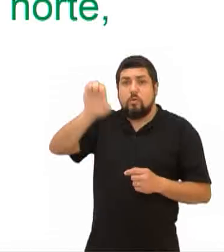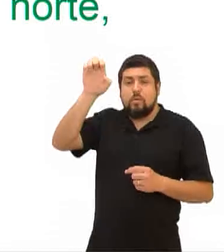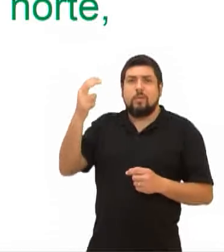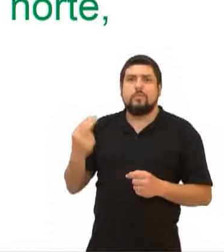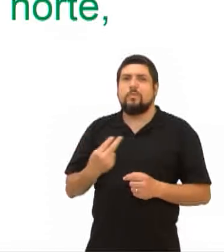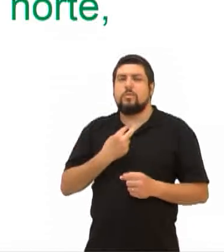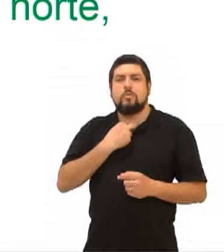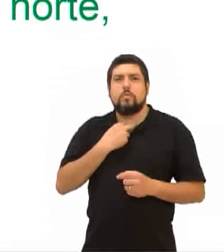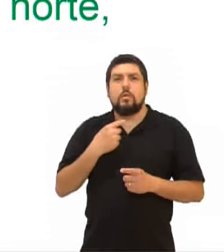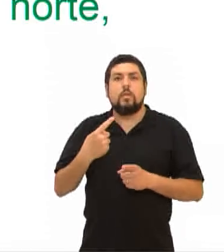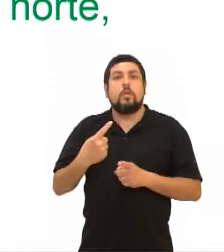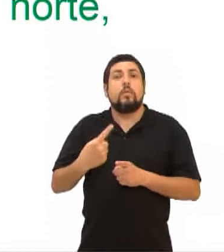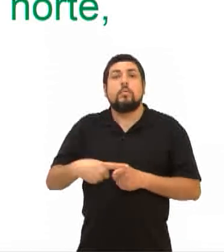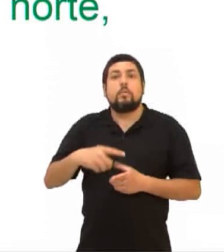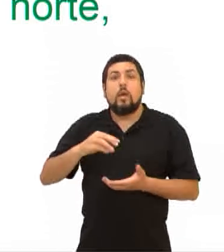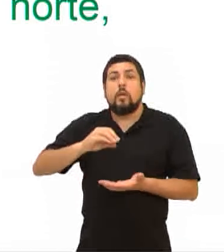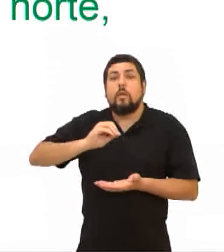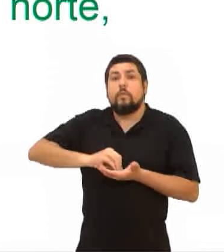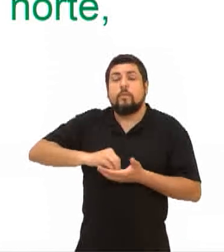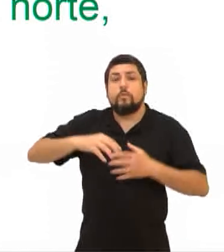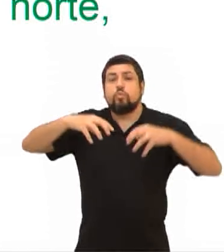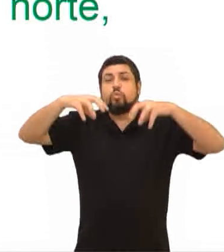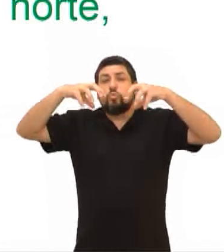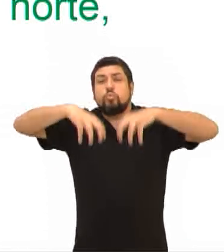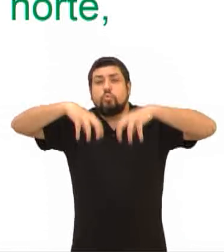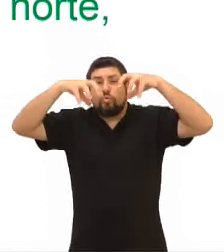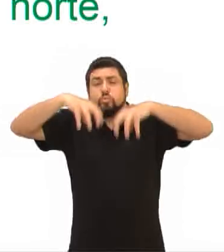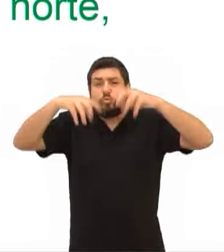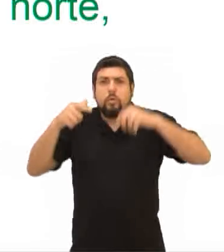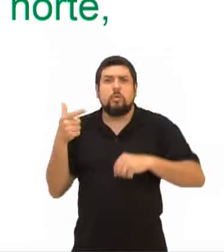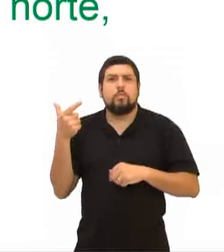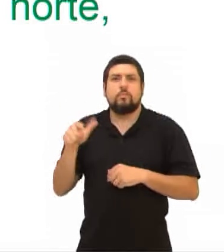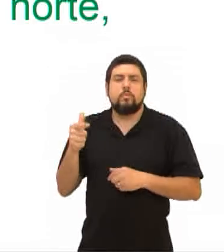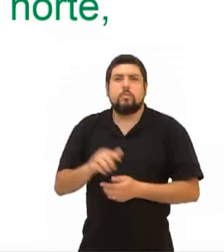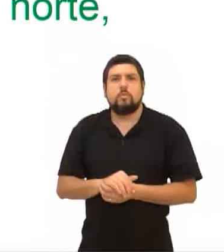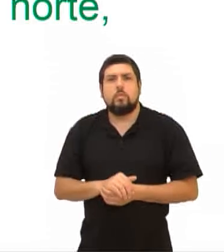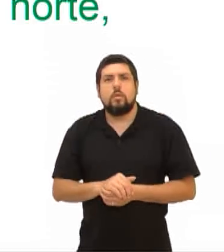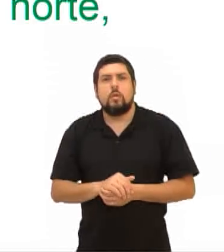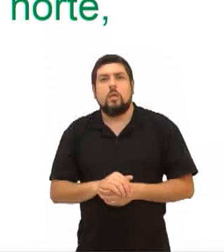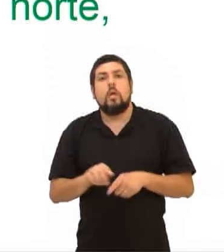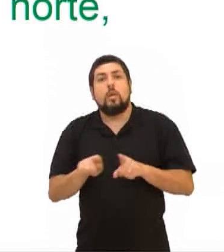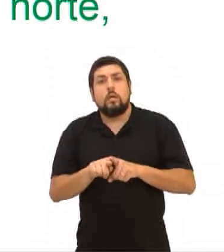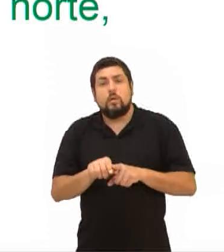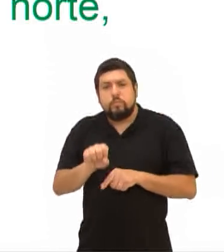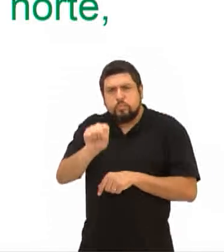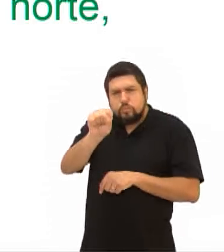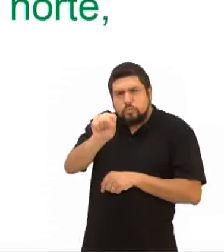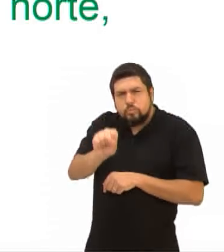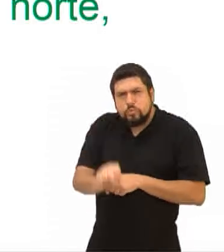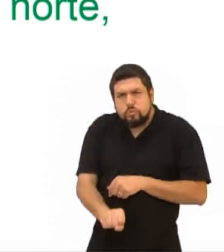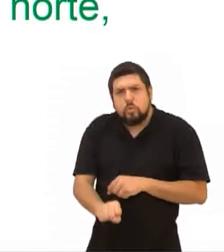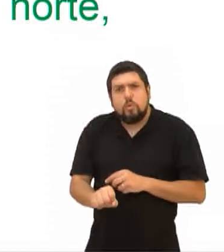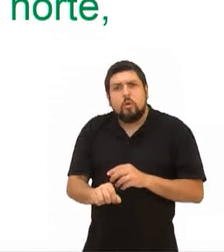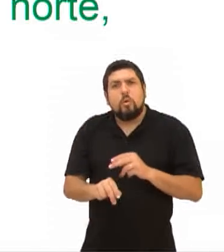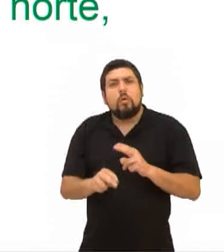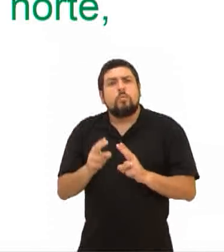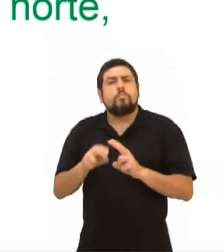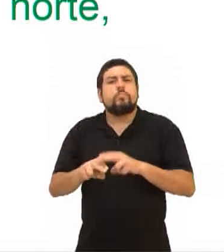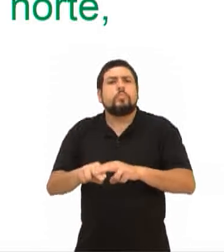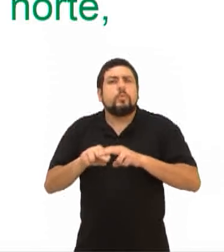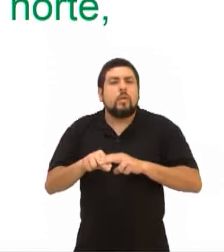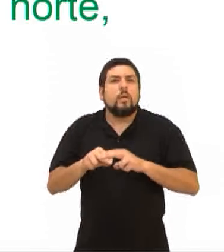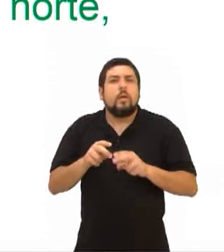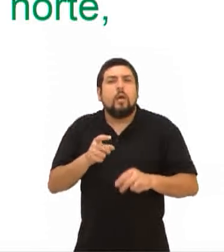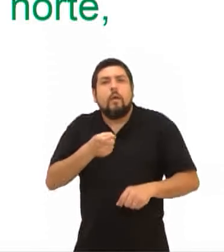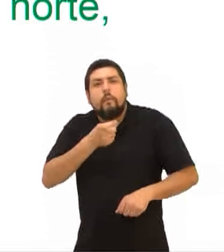do Brasil, devido ao clima mais quente, árido, à ausência de chuvas, e a região sul do Brasil, devido aos invernos